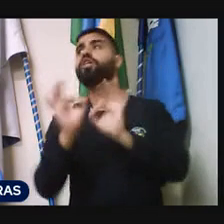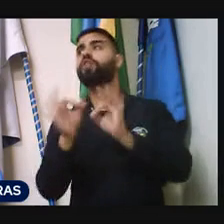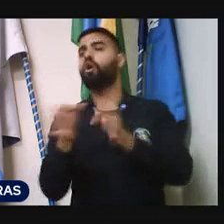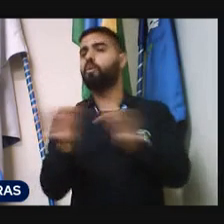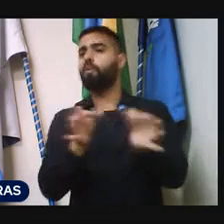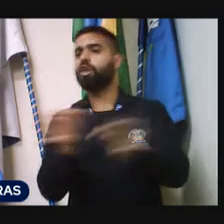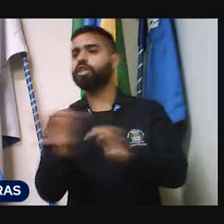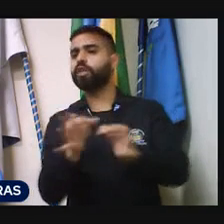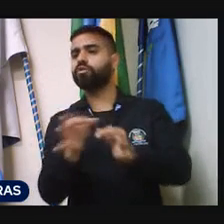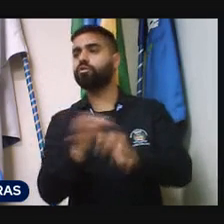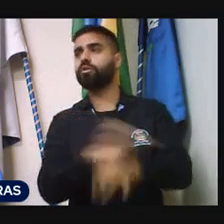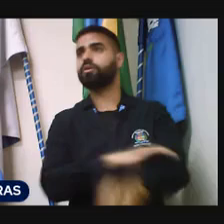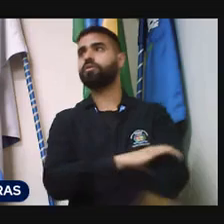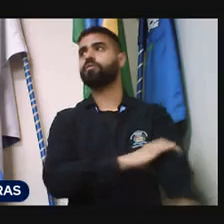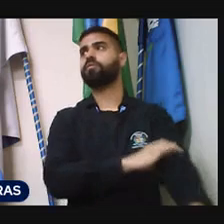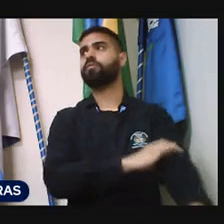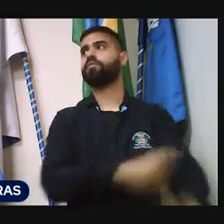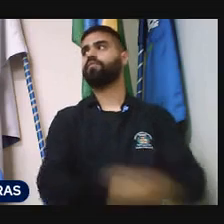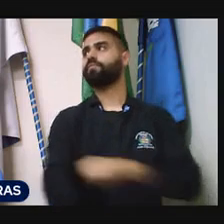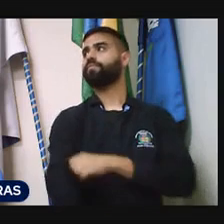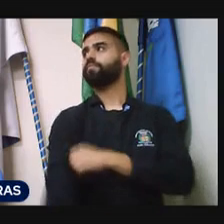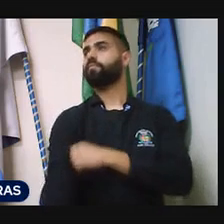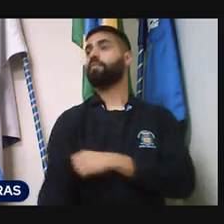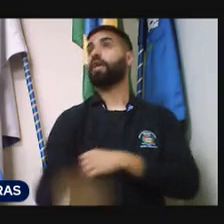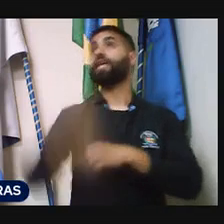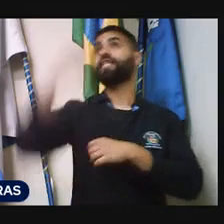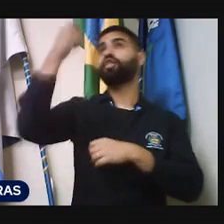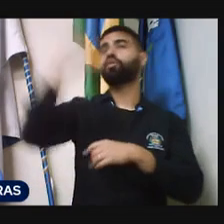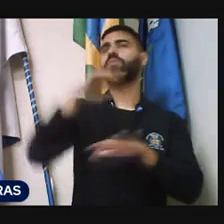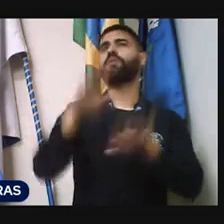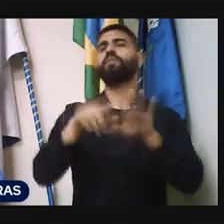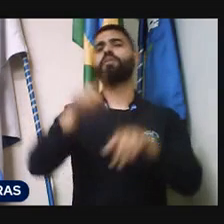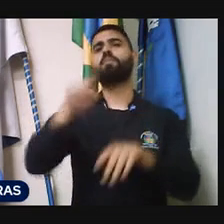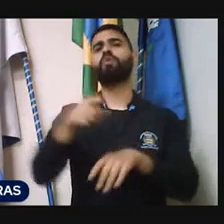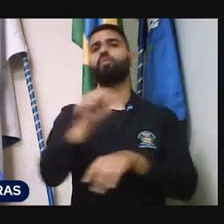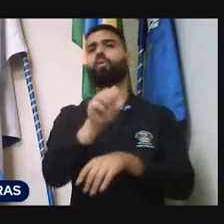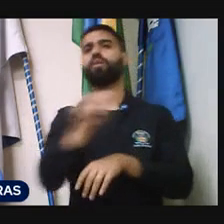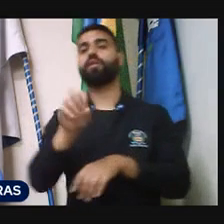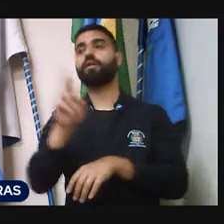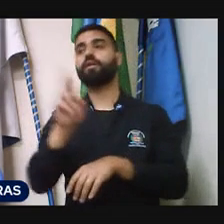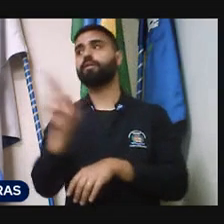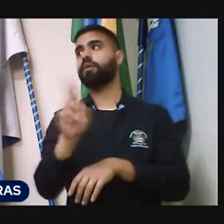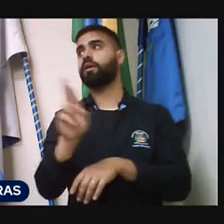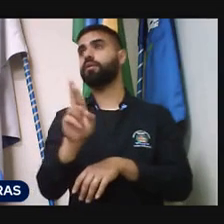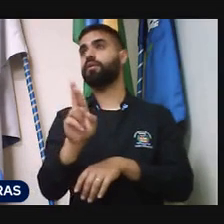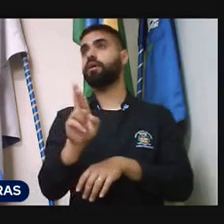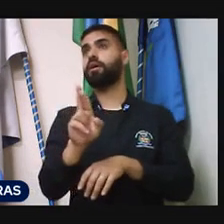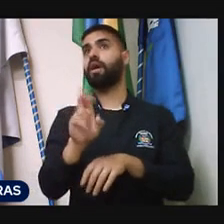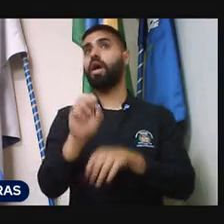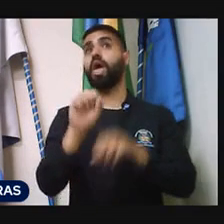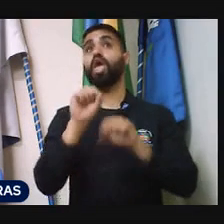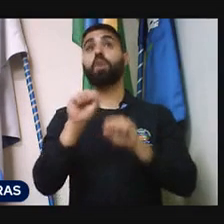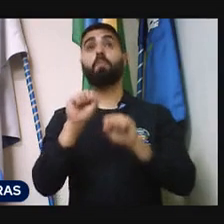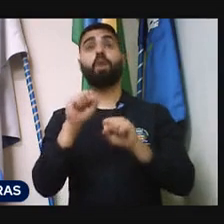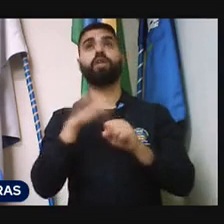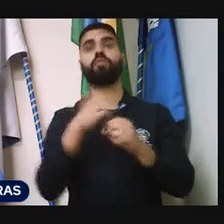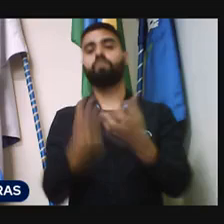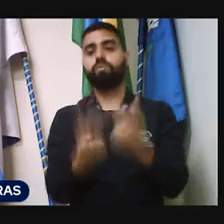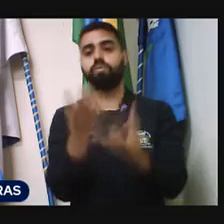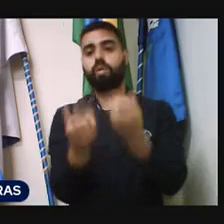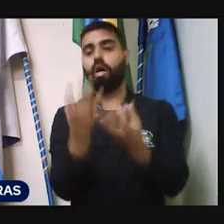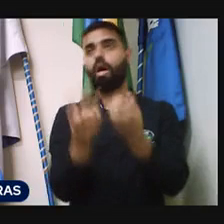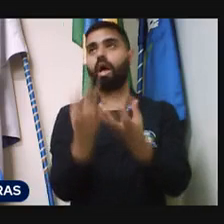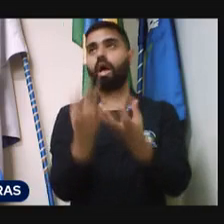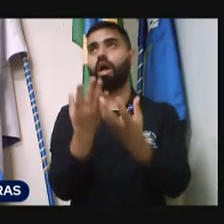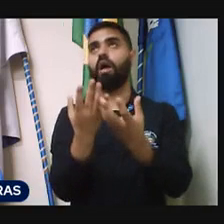é de energia elétrica no valor de 1800 reais que o prédio pode pegar fogo a qualquer momento